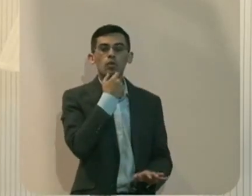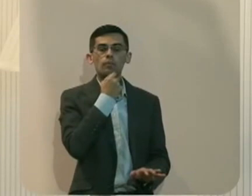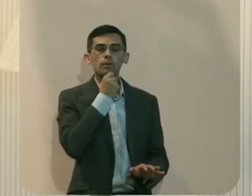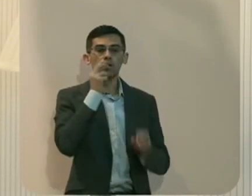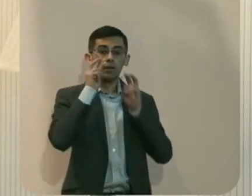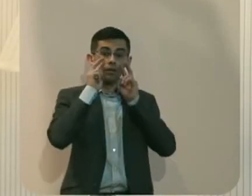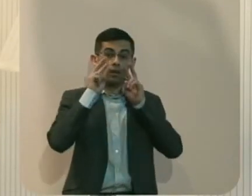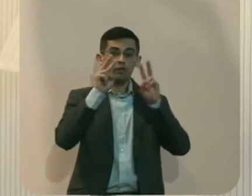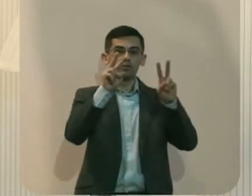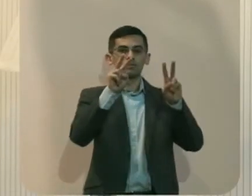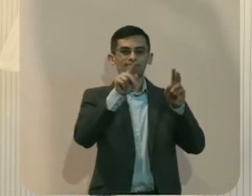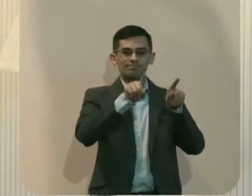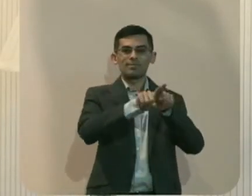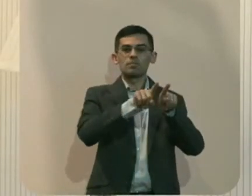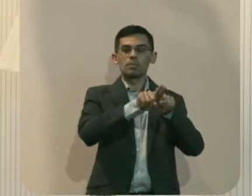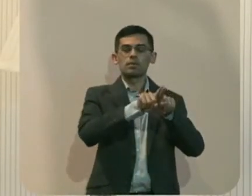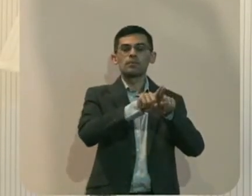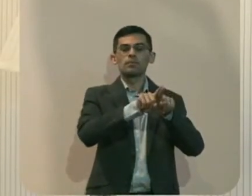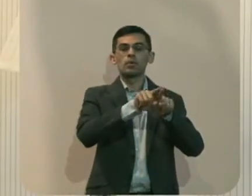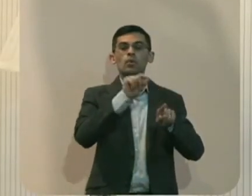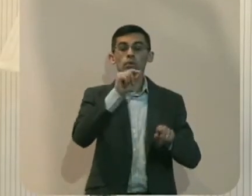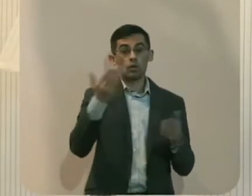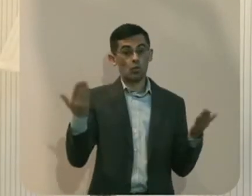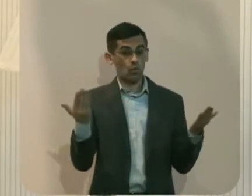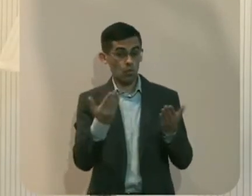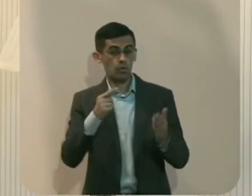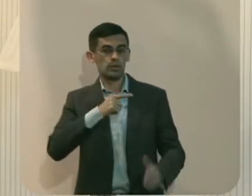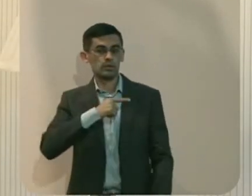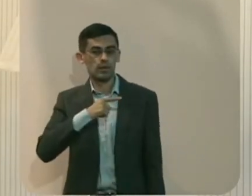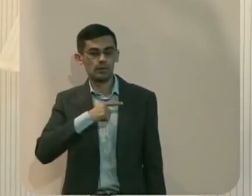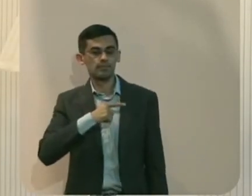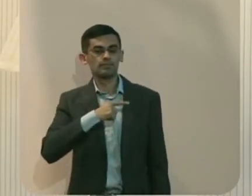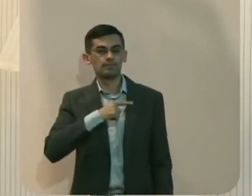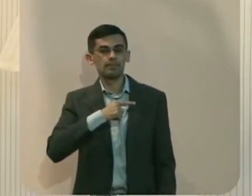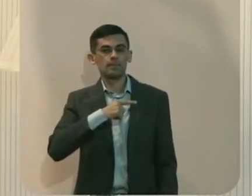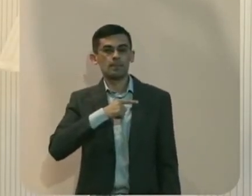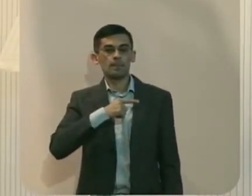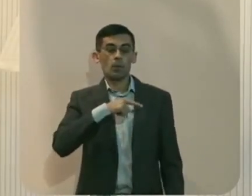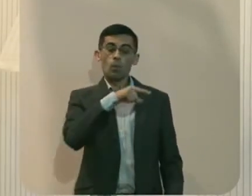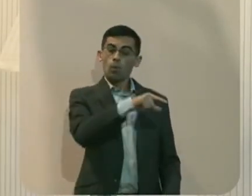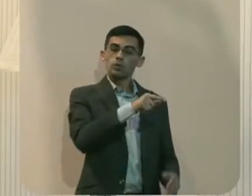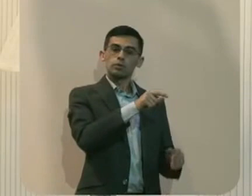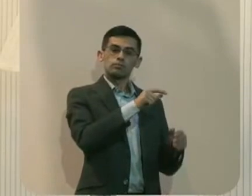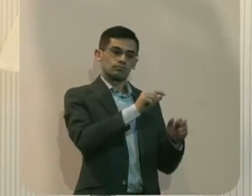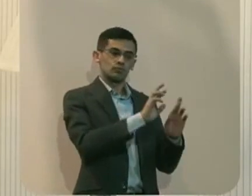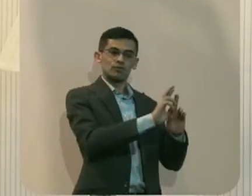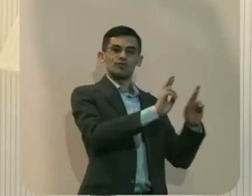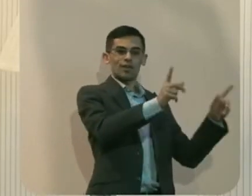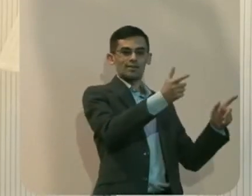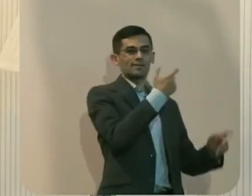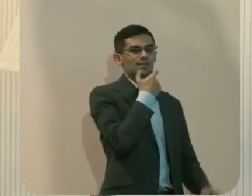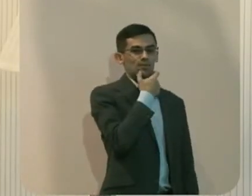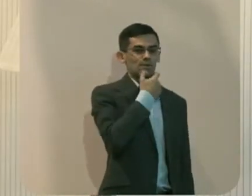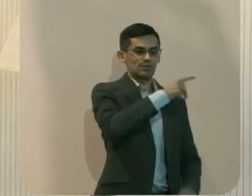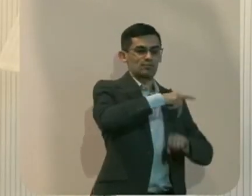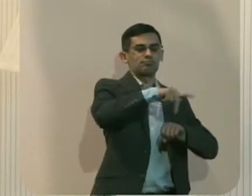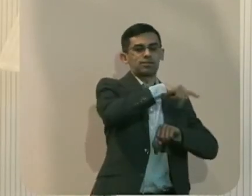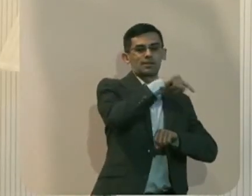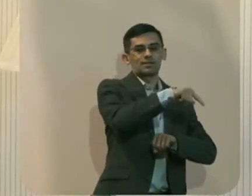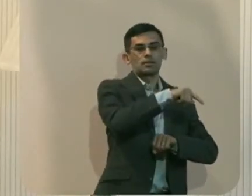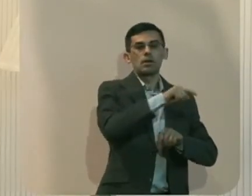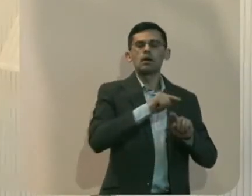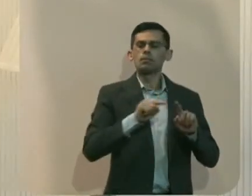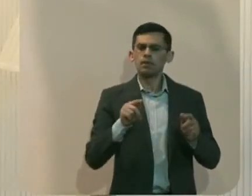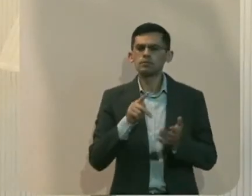da visão dele, é que existe um parlamentarismo na Inglaterra hoje. Mas